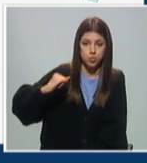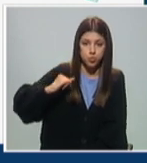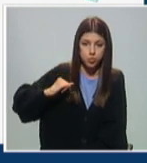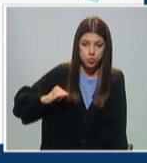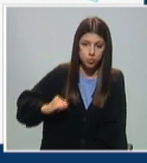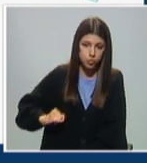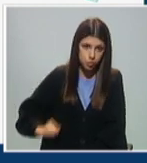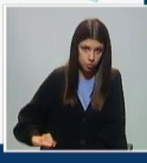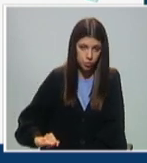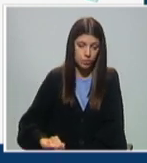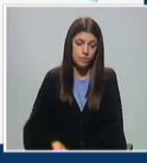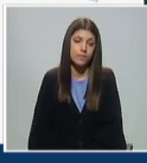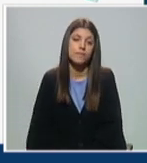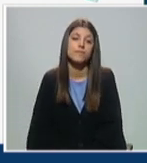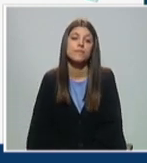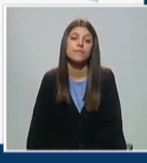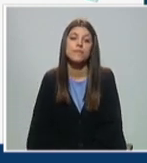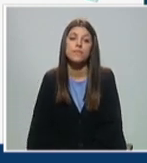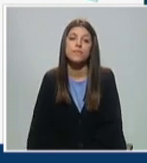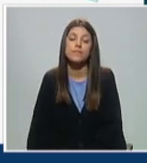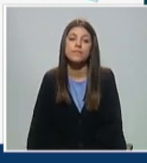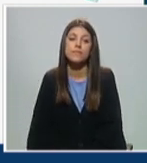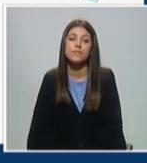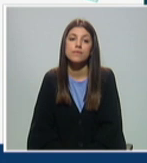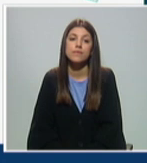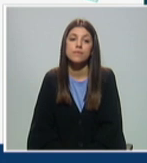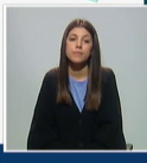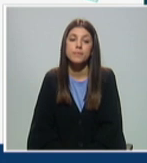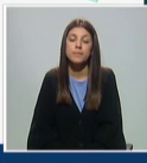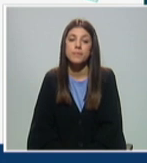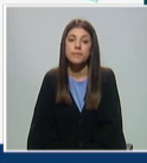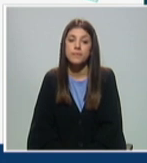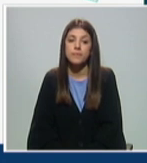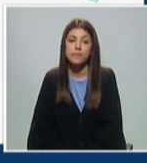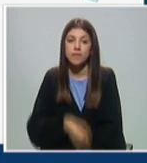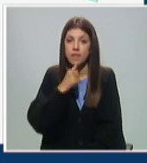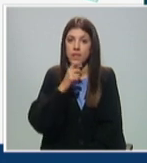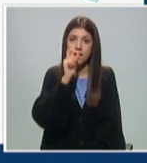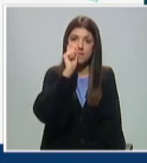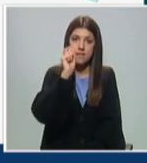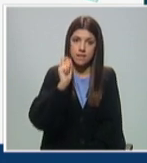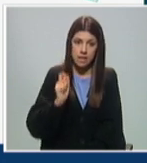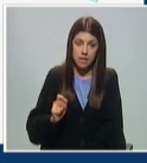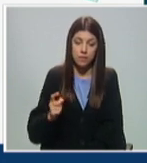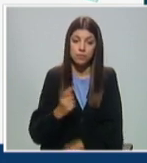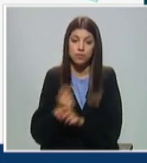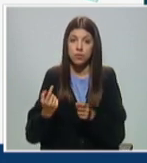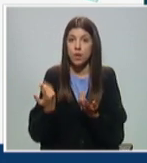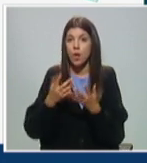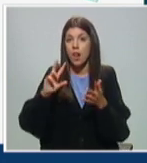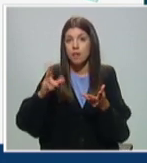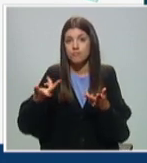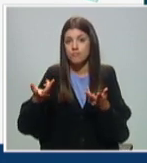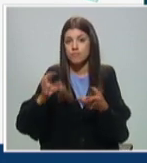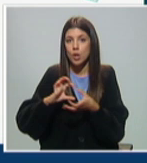a célula, a fórmula, e ele vai sempre selecionar as células corretas, porque segue a mesma